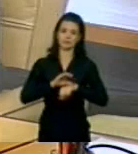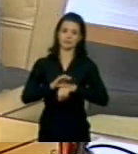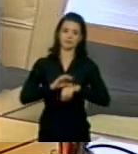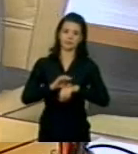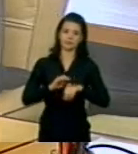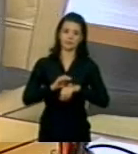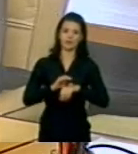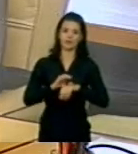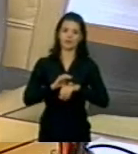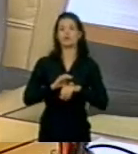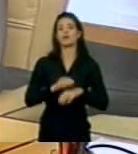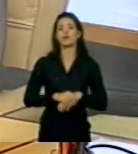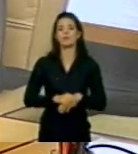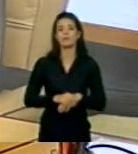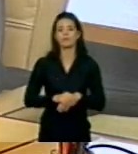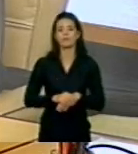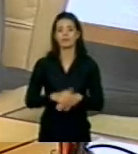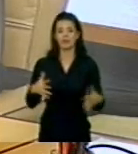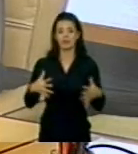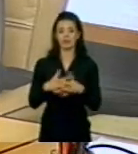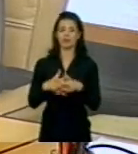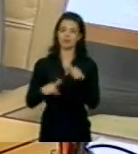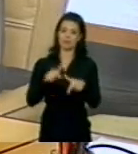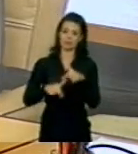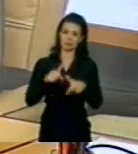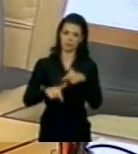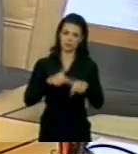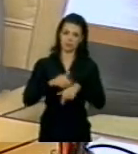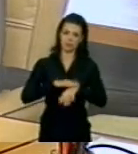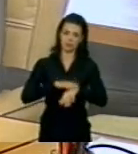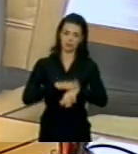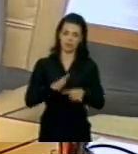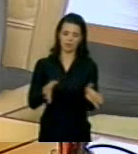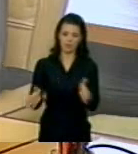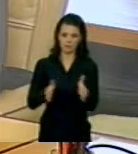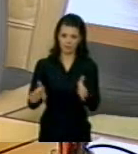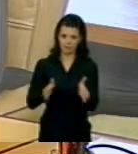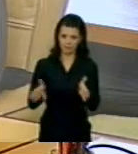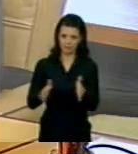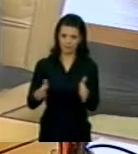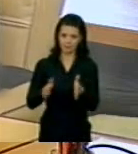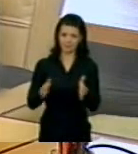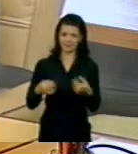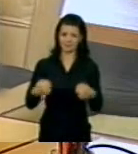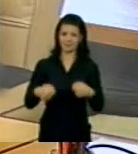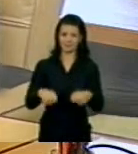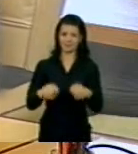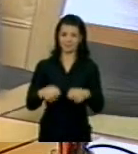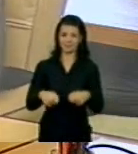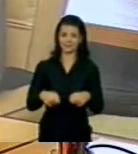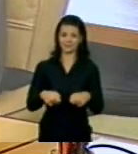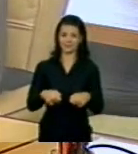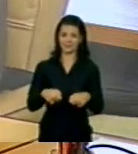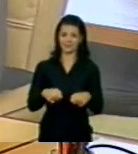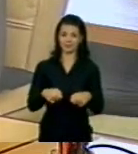que afete o regular exercício do mandato parlamentar, deve o